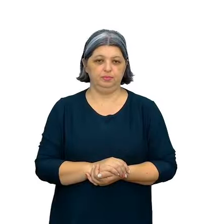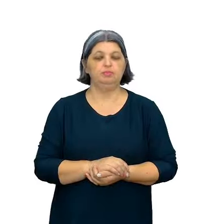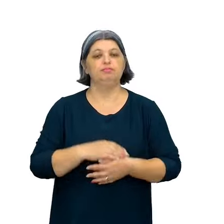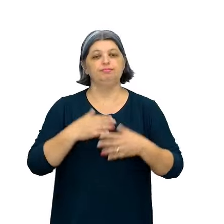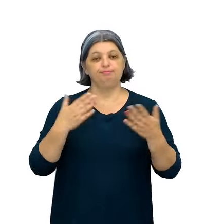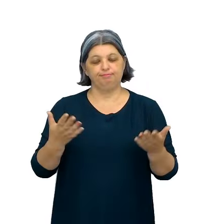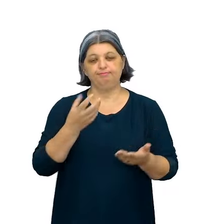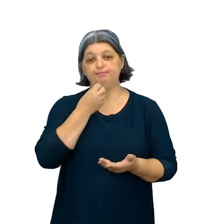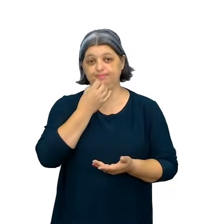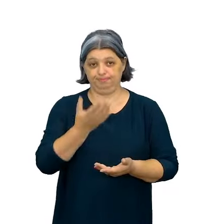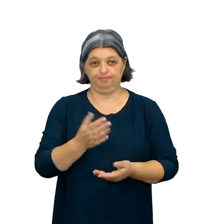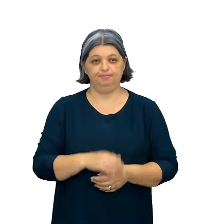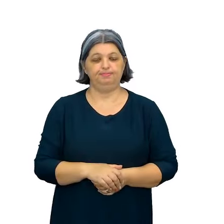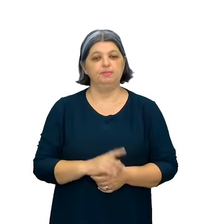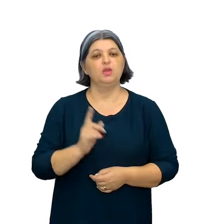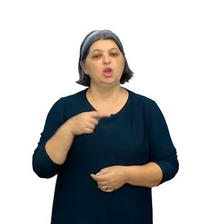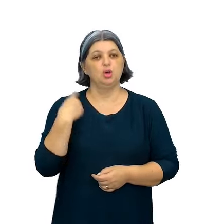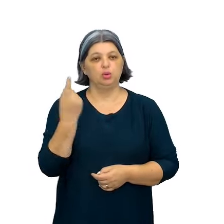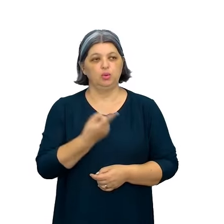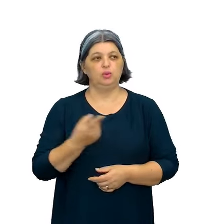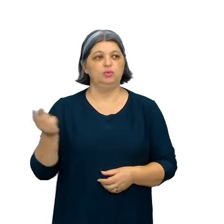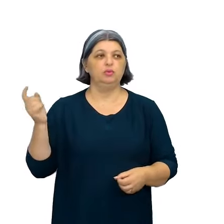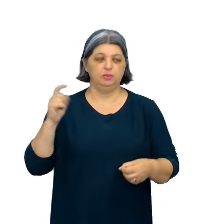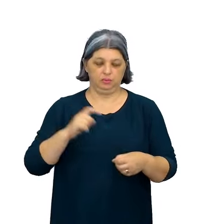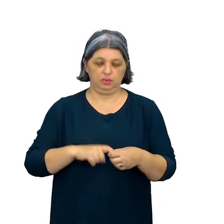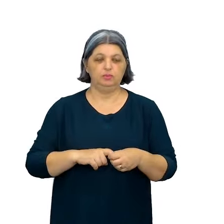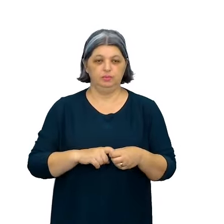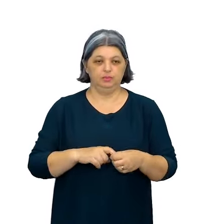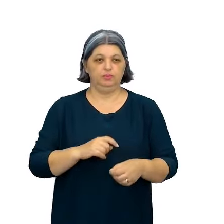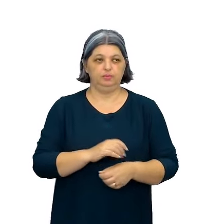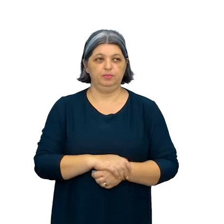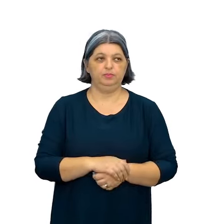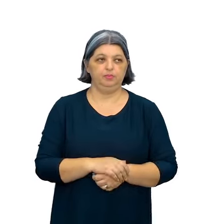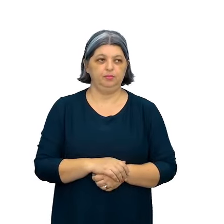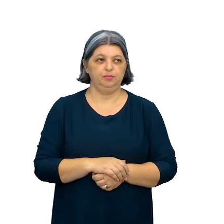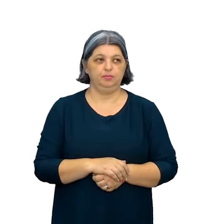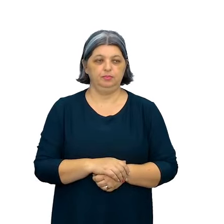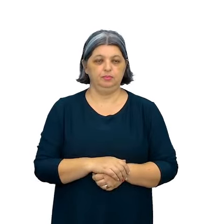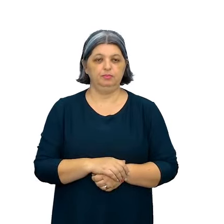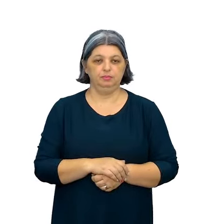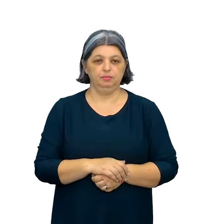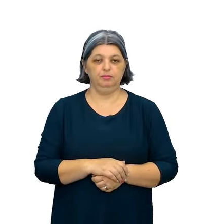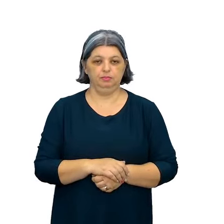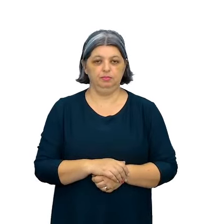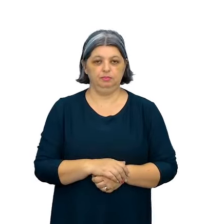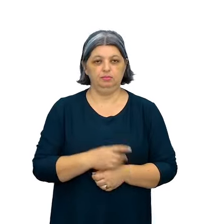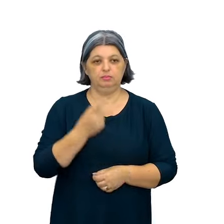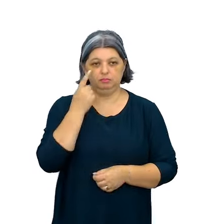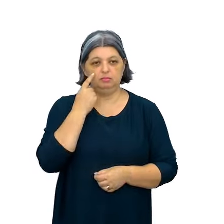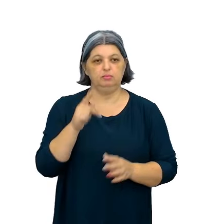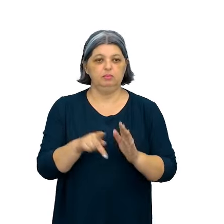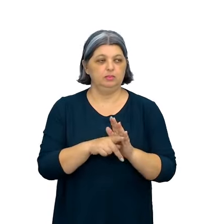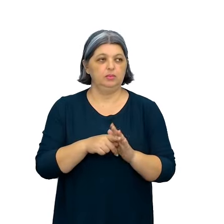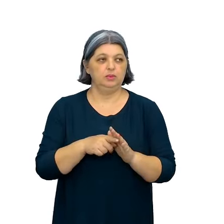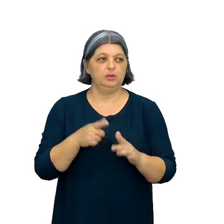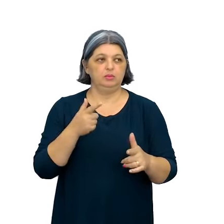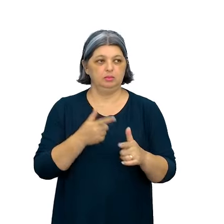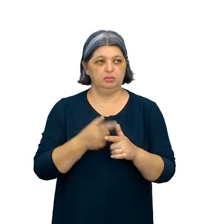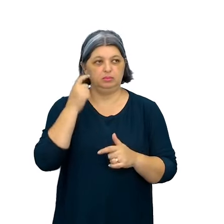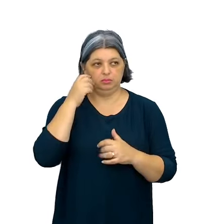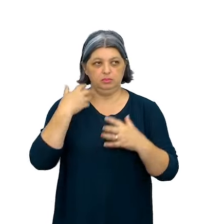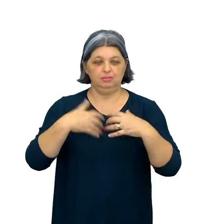Muito bem. Então, estamos retornando aqui, né, a partir do questionamento que eu propus aqui, dessa provocação, né, professor,